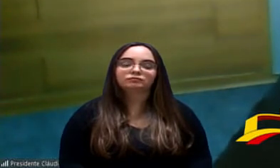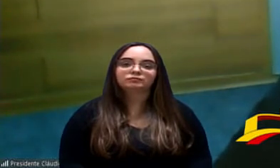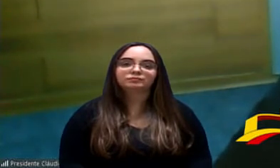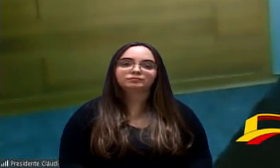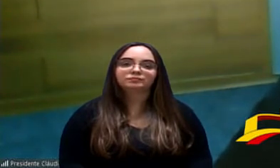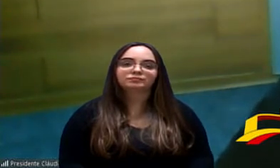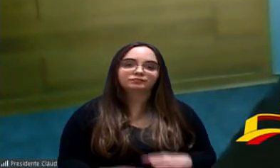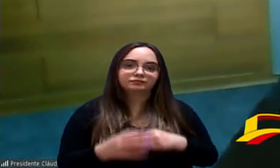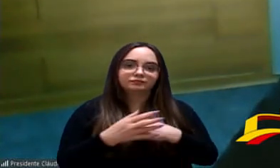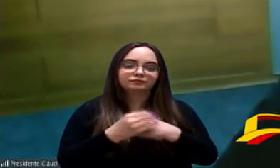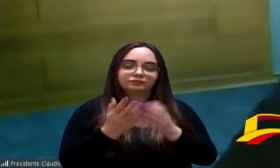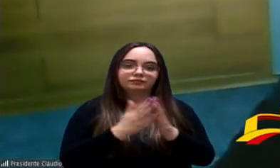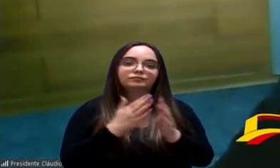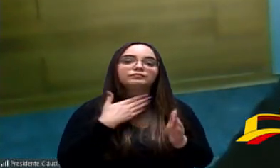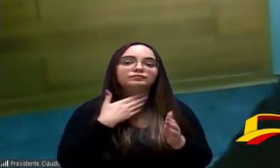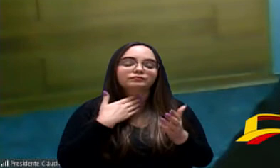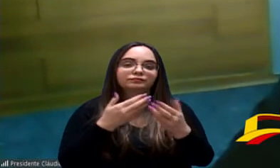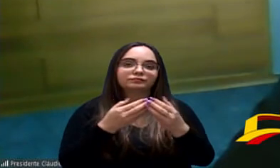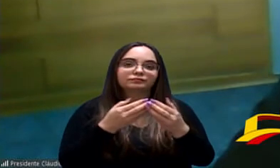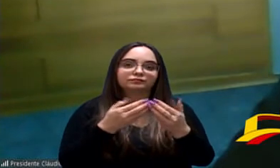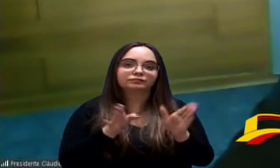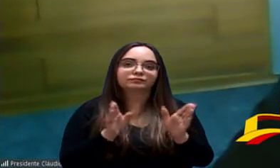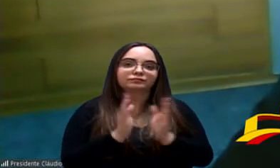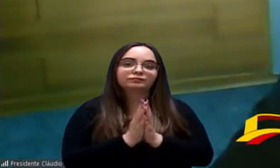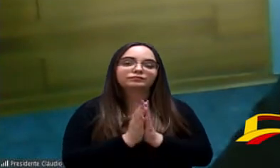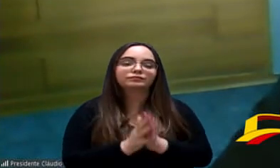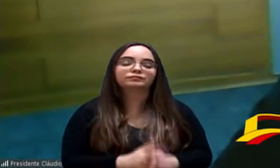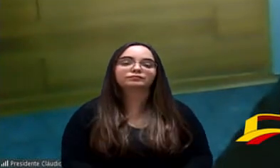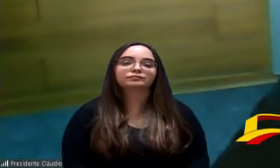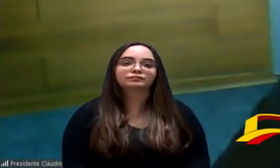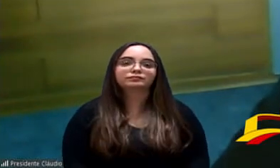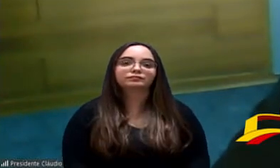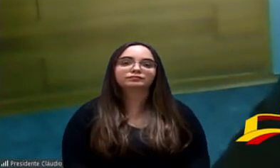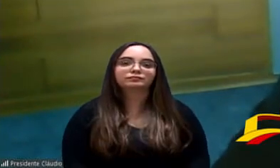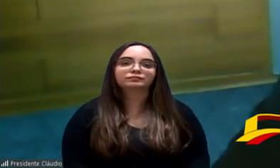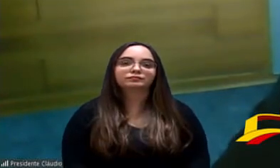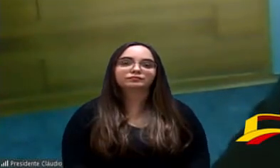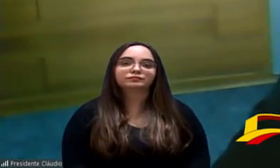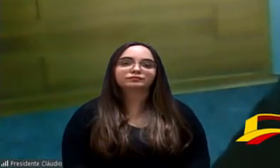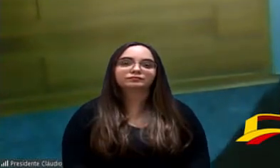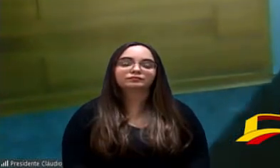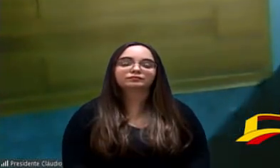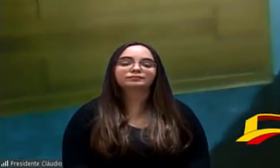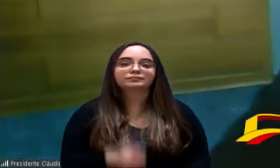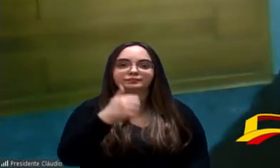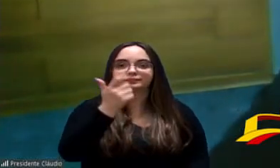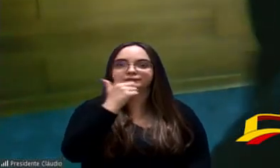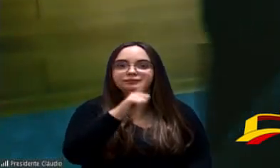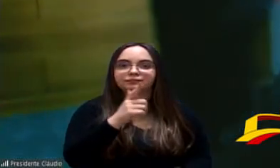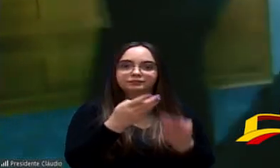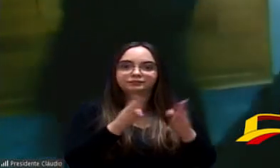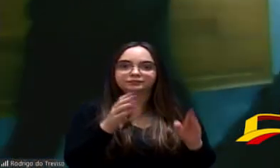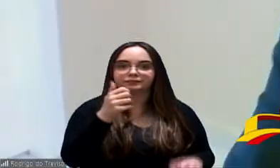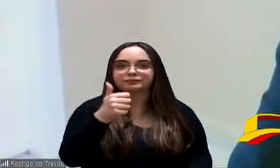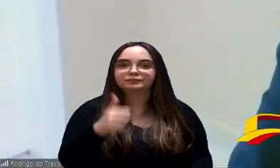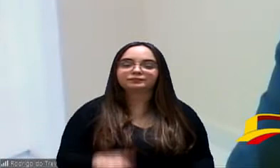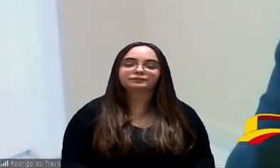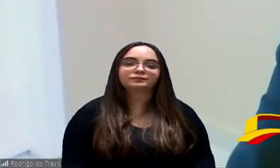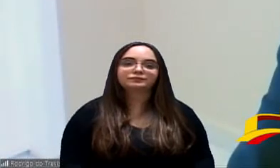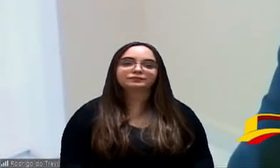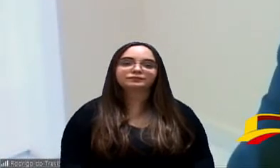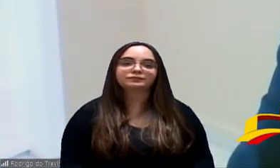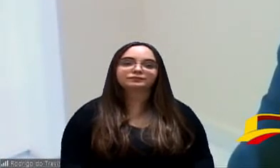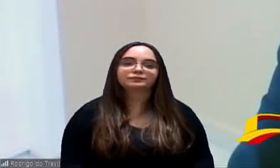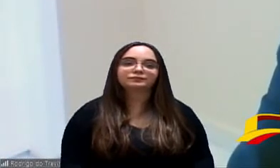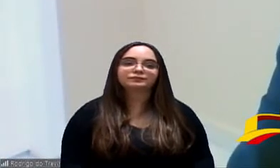Está abrindo o som, Vossa Excelência. Está aberto, Vossa Excelência. Aí, abriu. Cláudio,